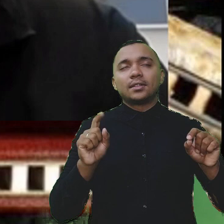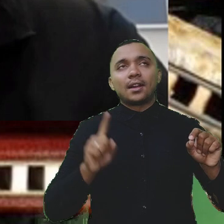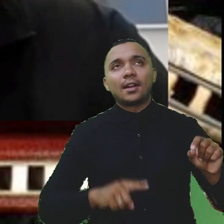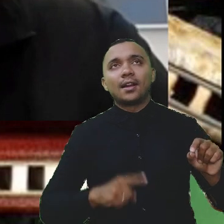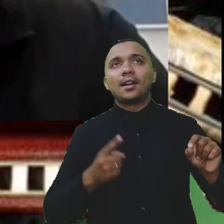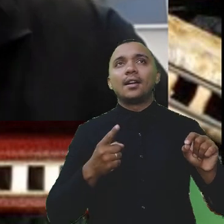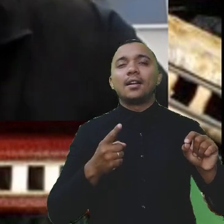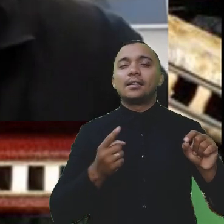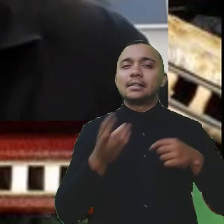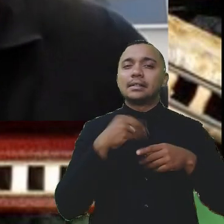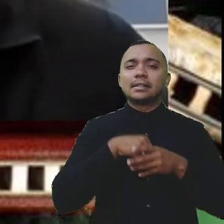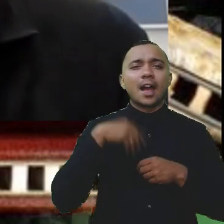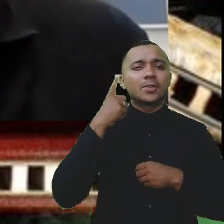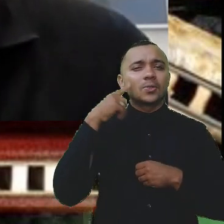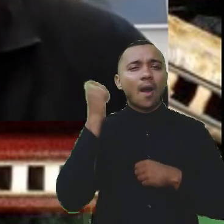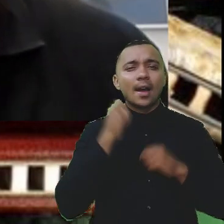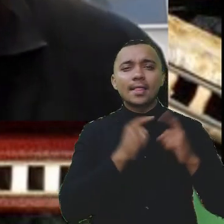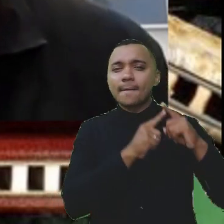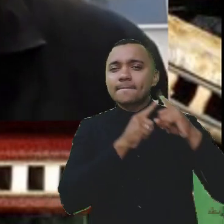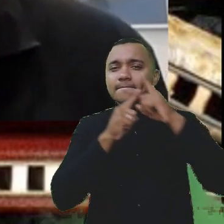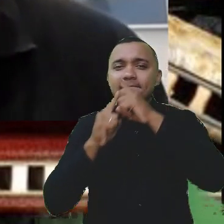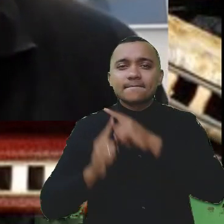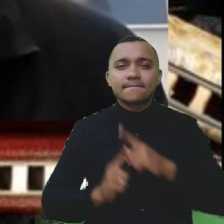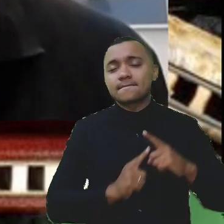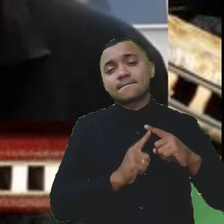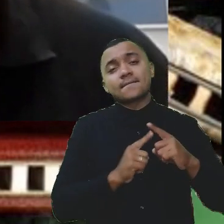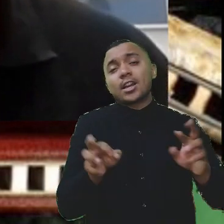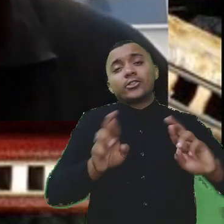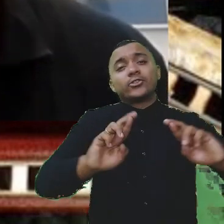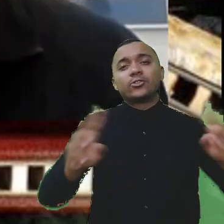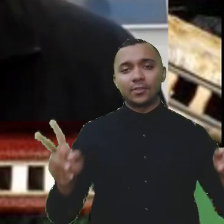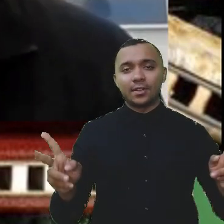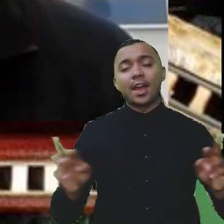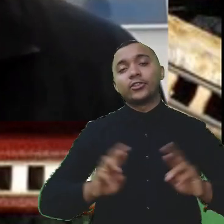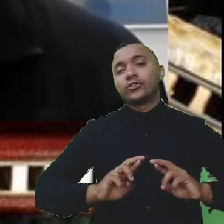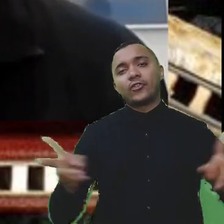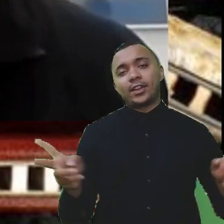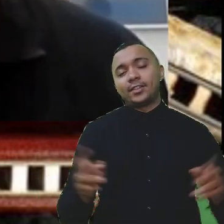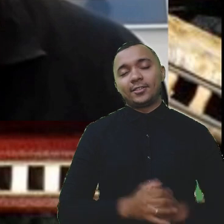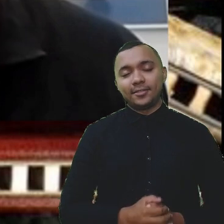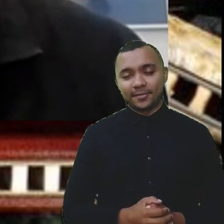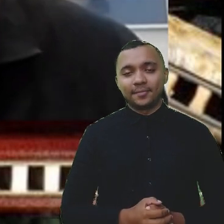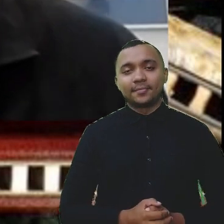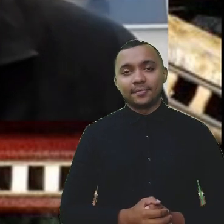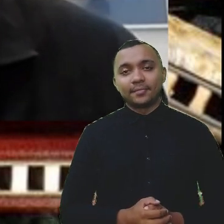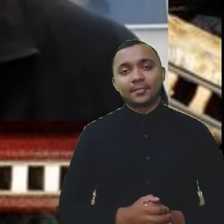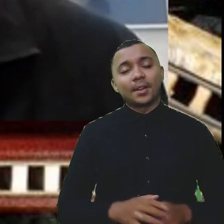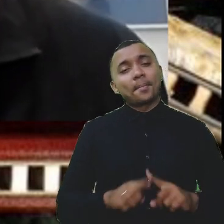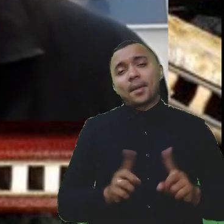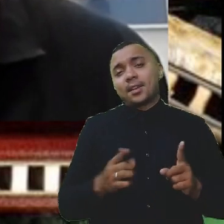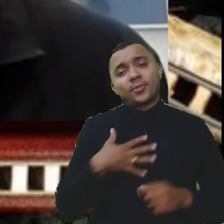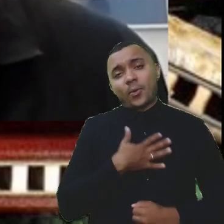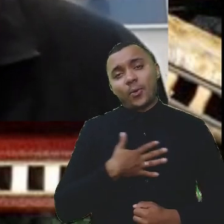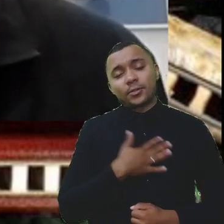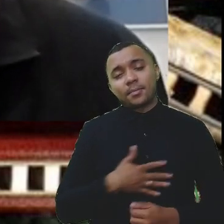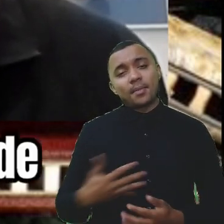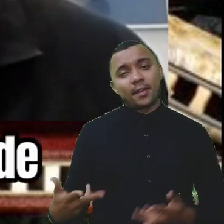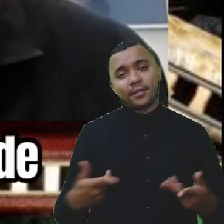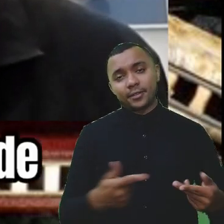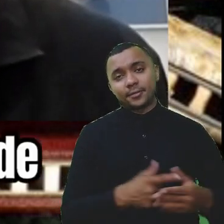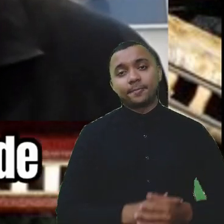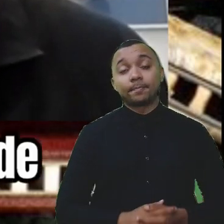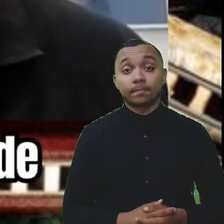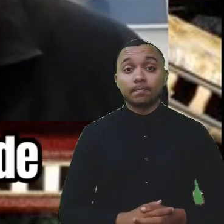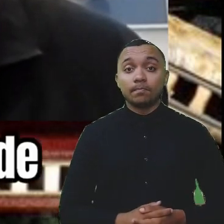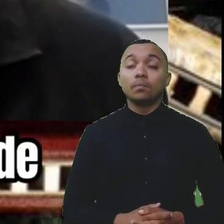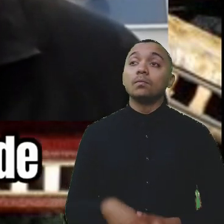do detalhe, enfim, é um pouco diferente a forma de abordar, mas é maravilhosa. Pois bem,